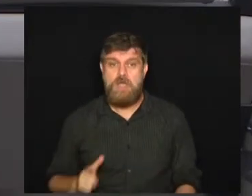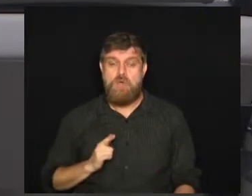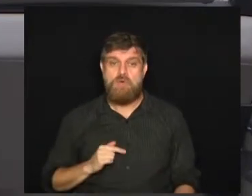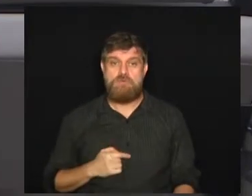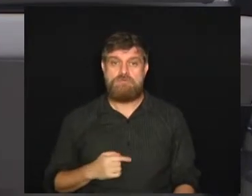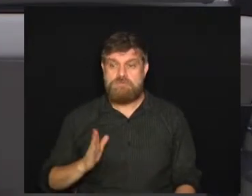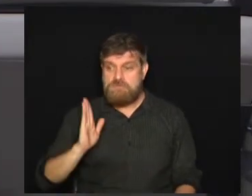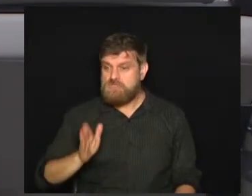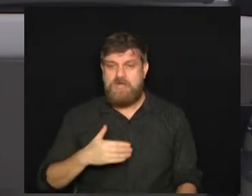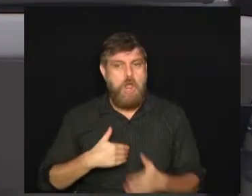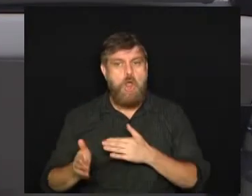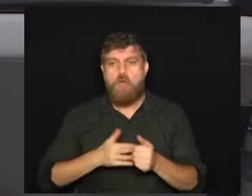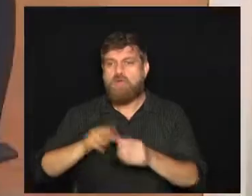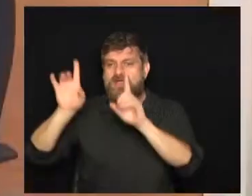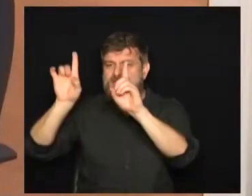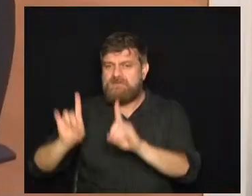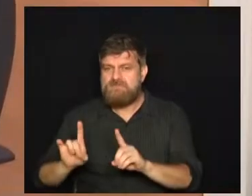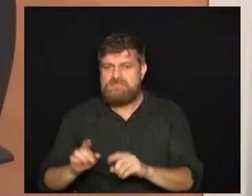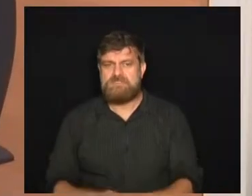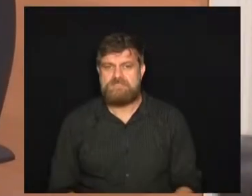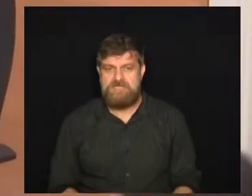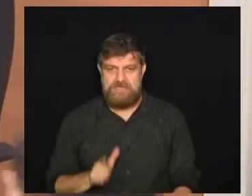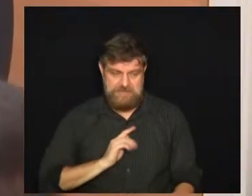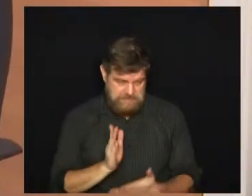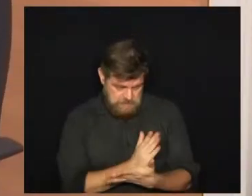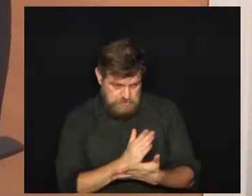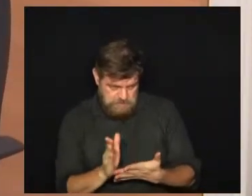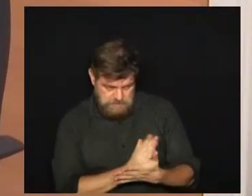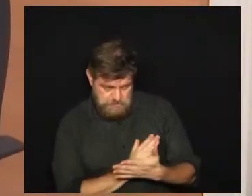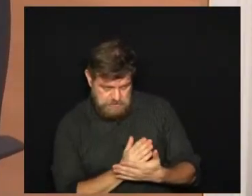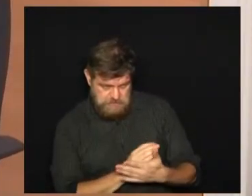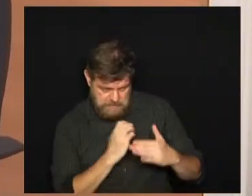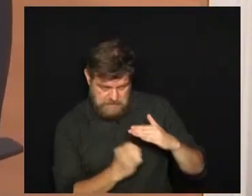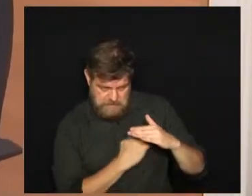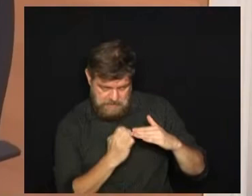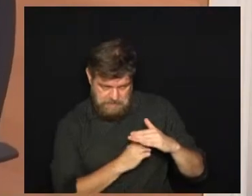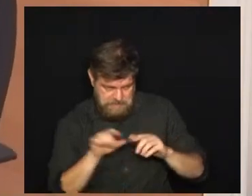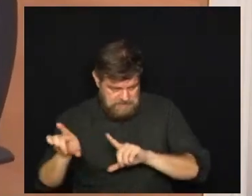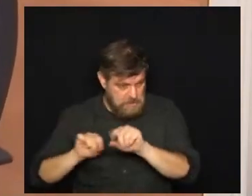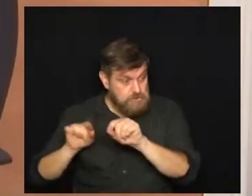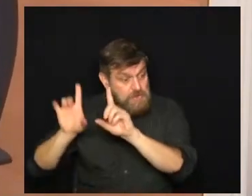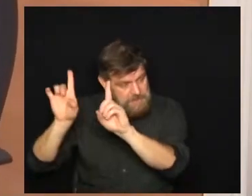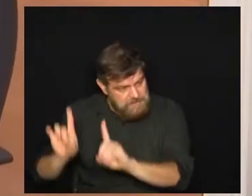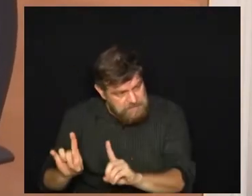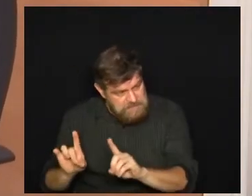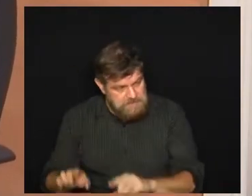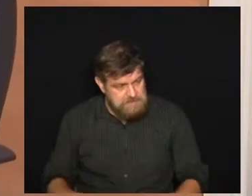deficiência geral? Obrigado. Bom, obrigado pelas perguntas, senhor Roberto.